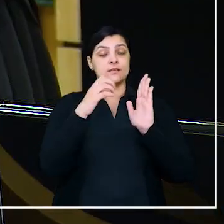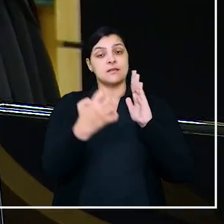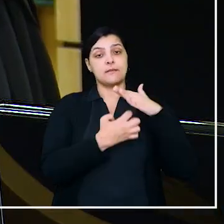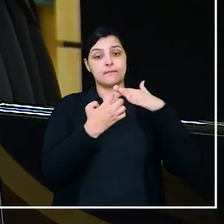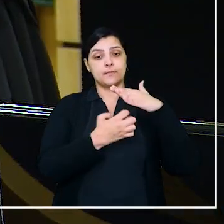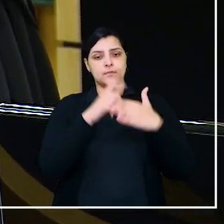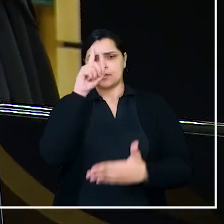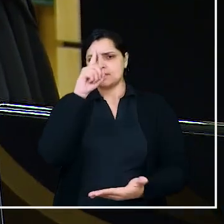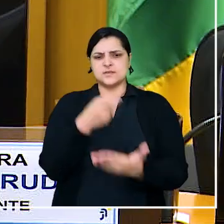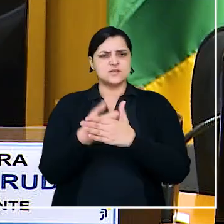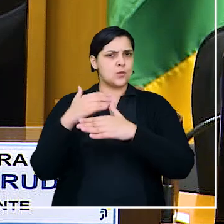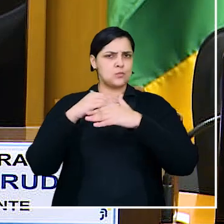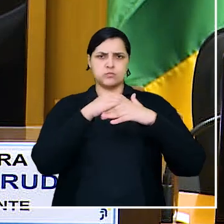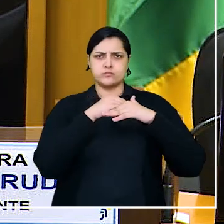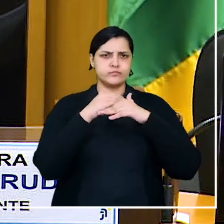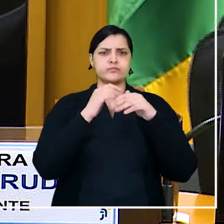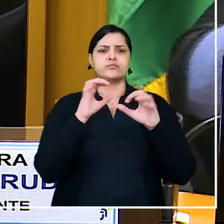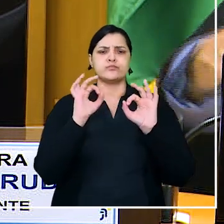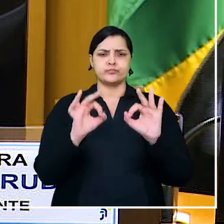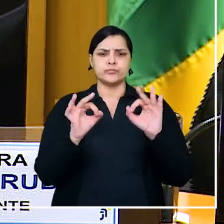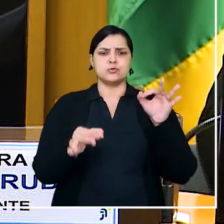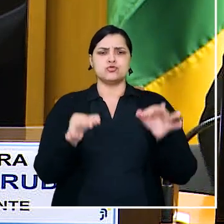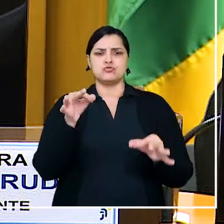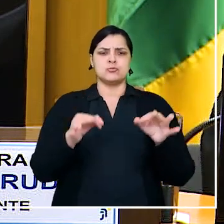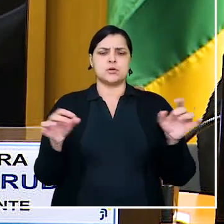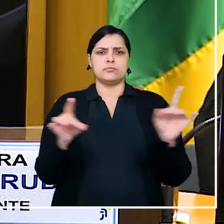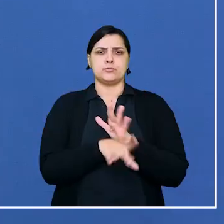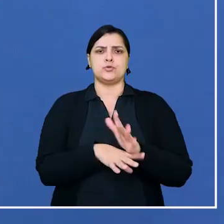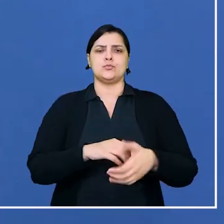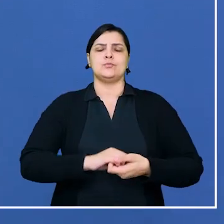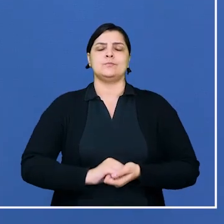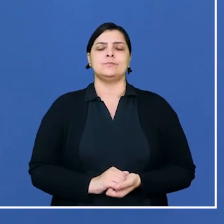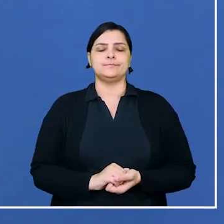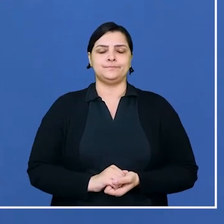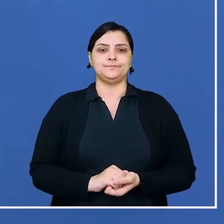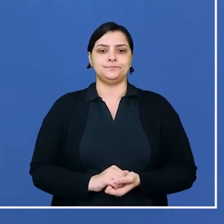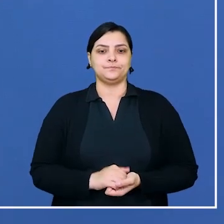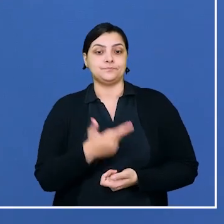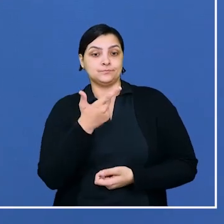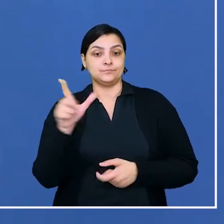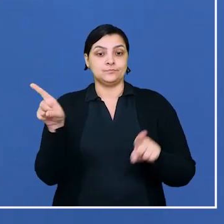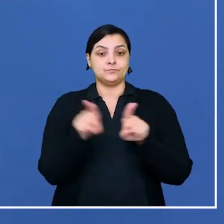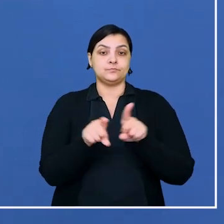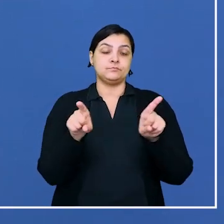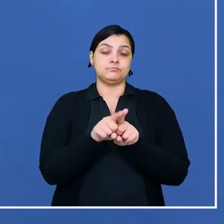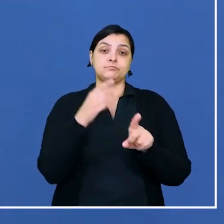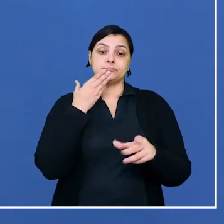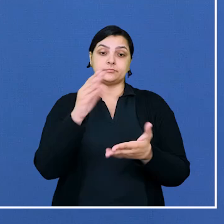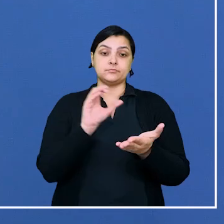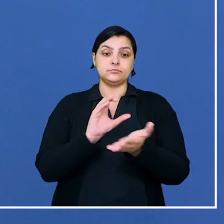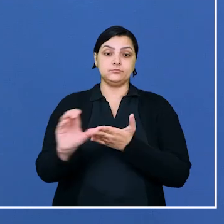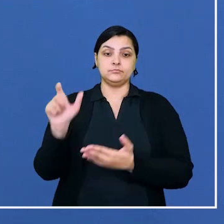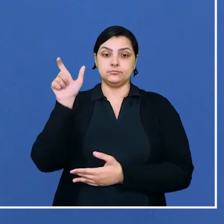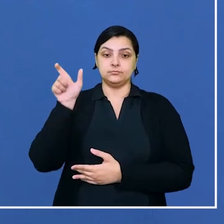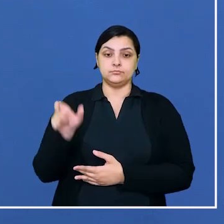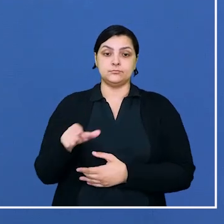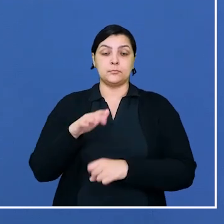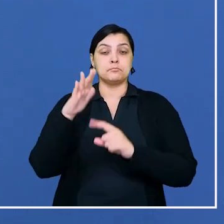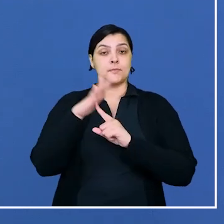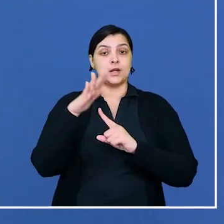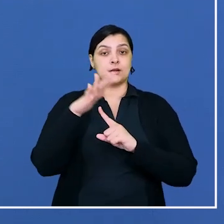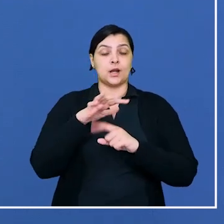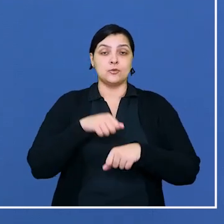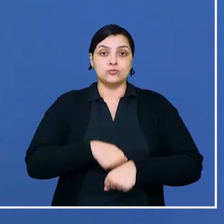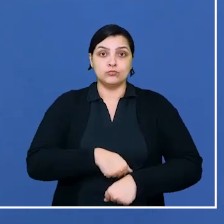A decisão foi unânime. O processo transitou em julgado. Em outro caso envolvendo pedido de indenização, um capataz no